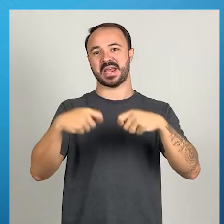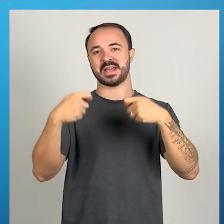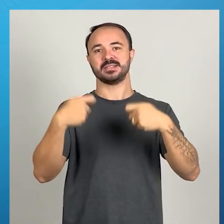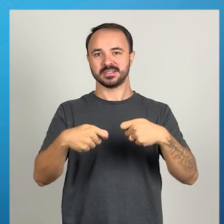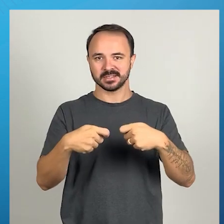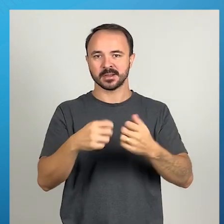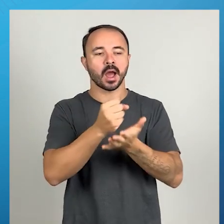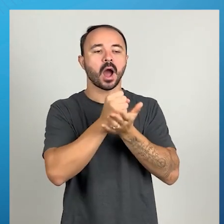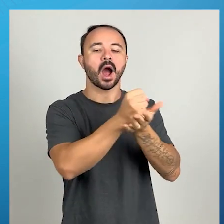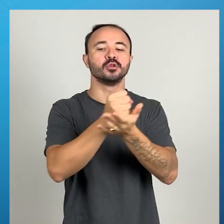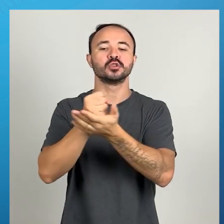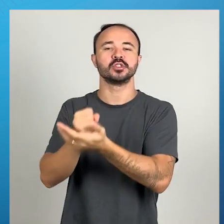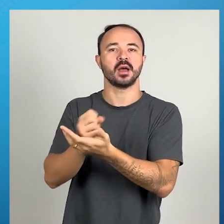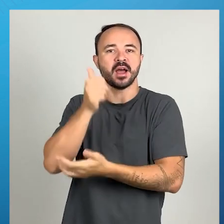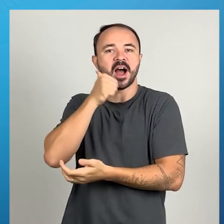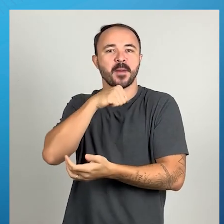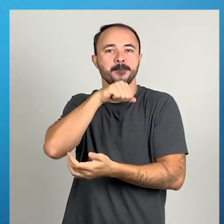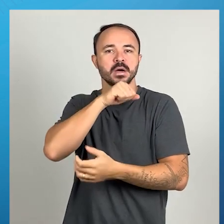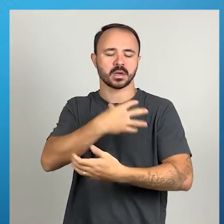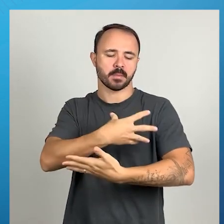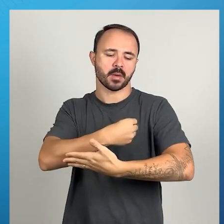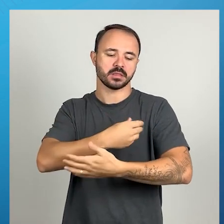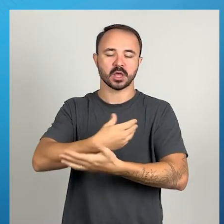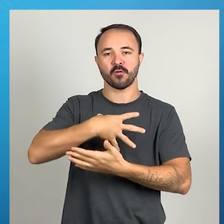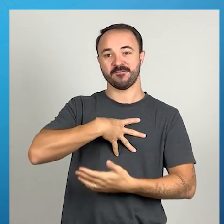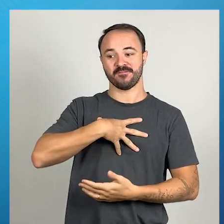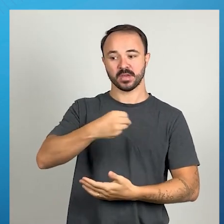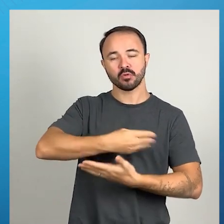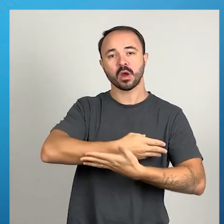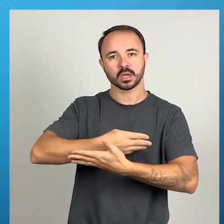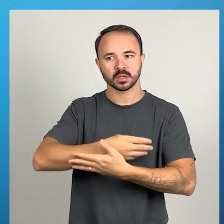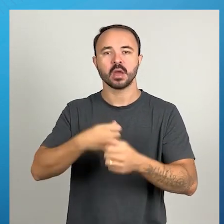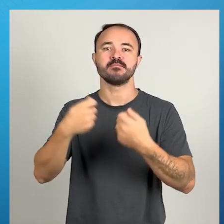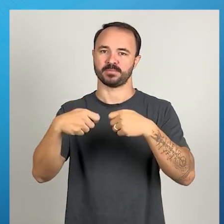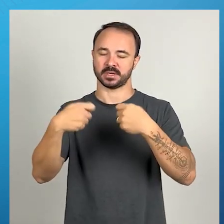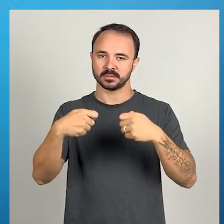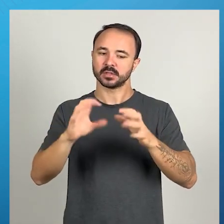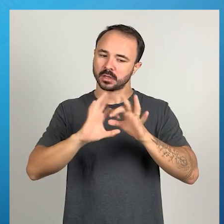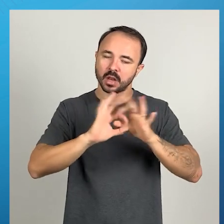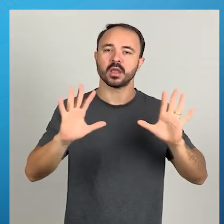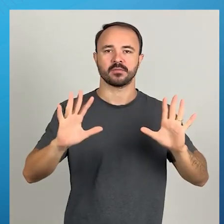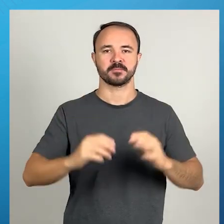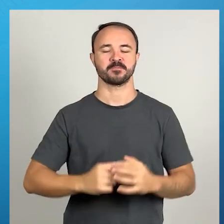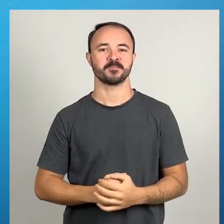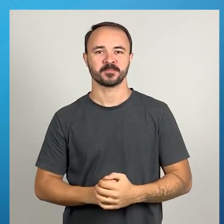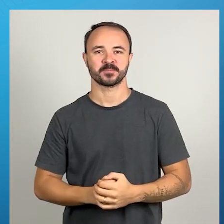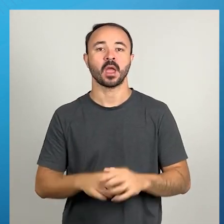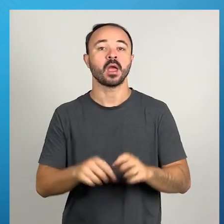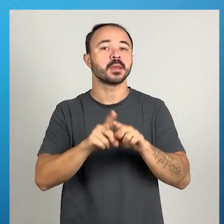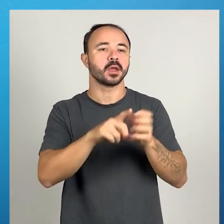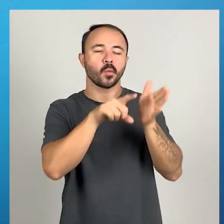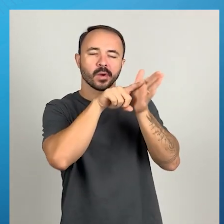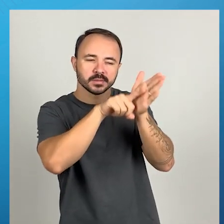aleitamento materno. Então, isso é um direito garantido por lei. Os exames neonatais